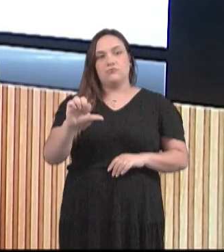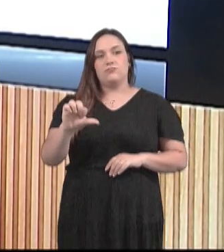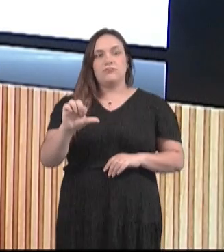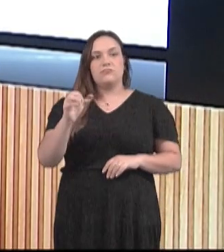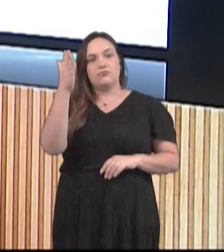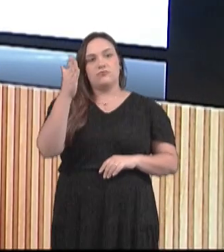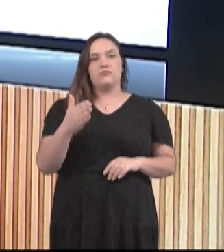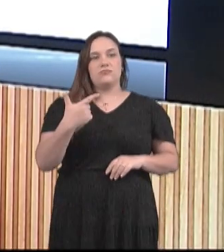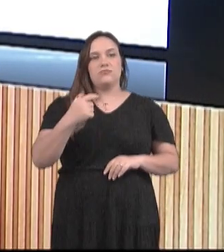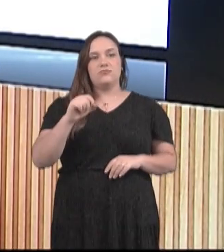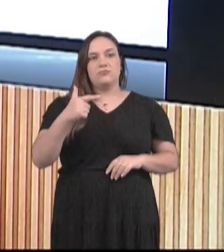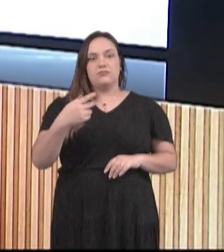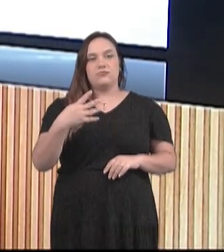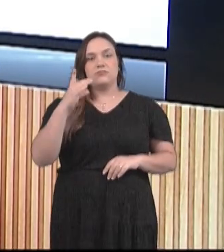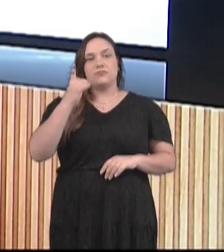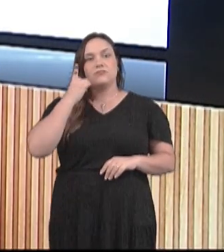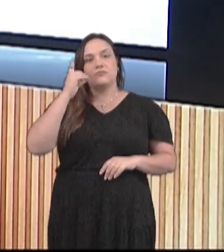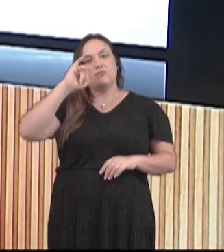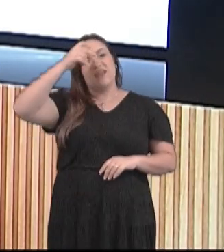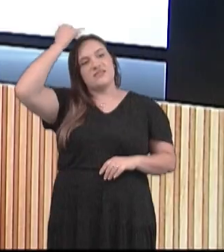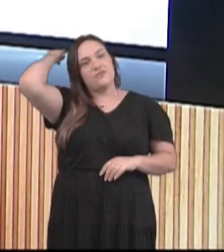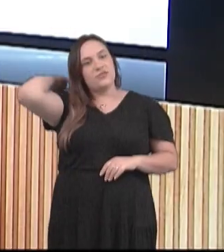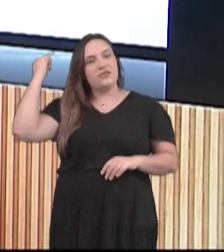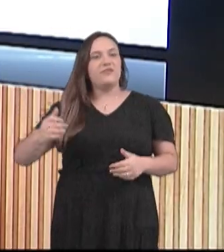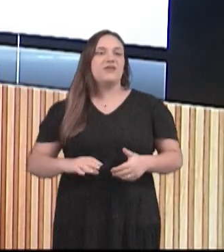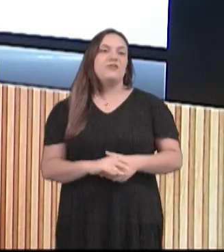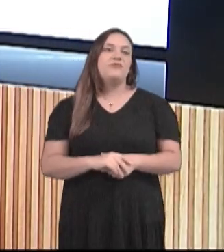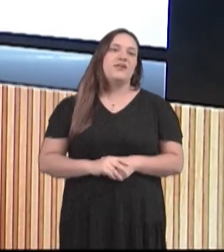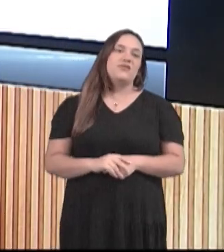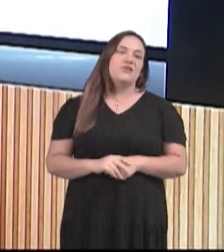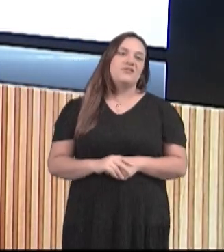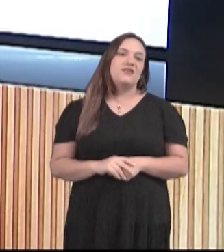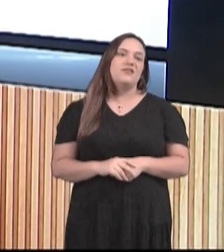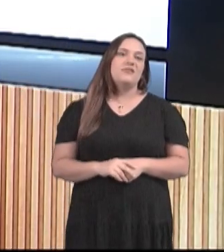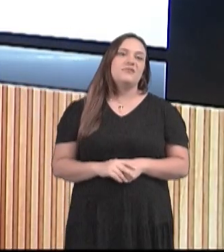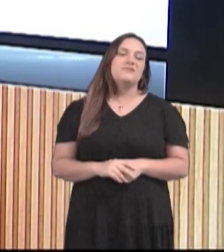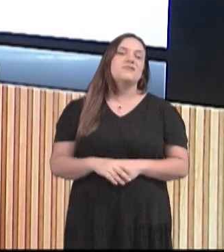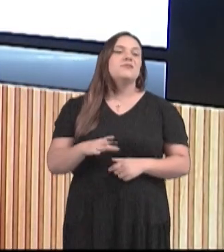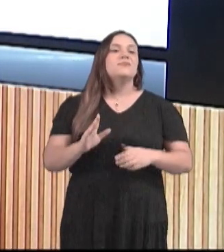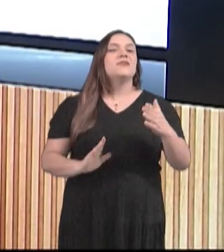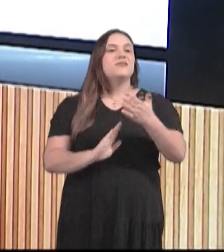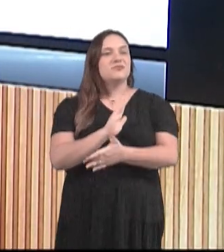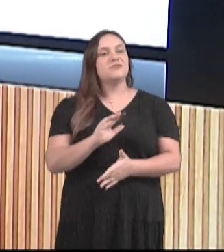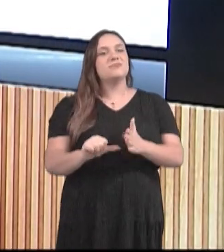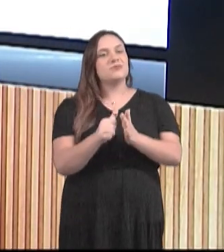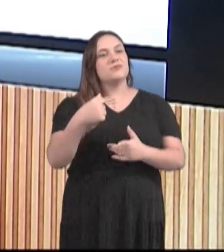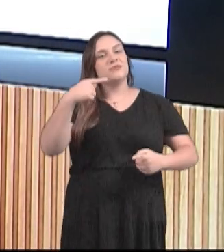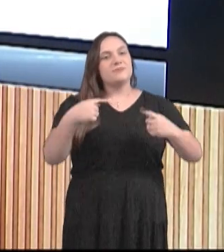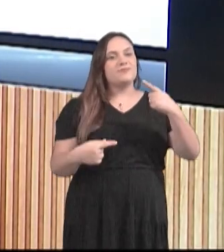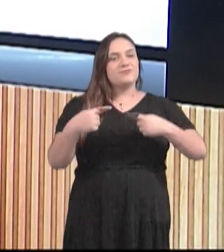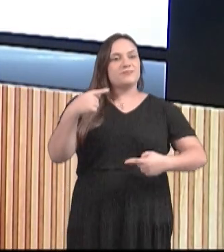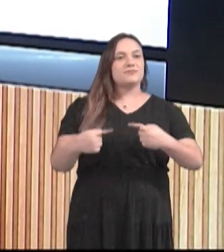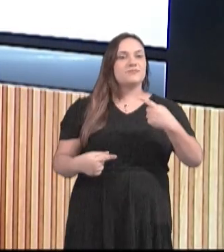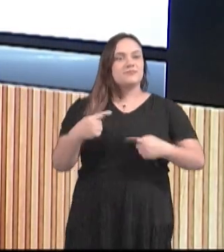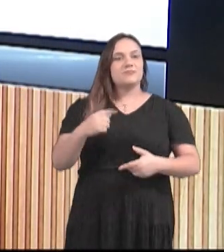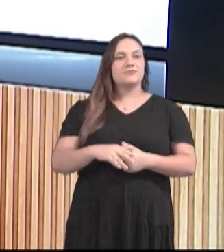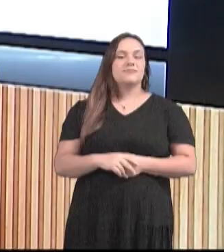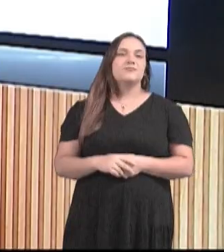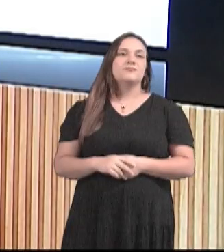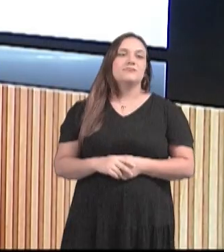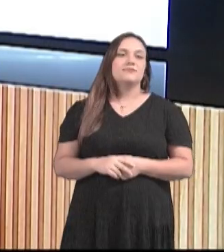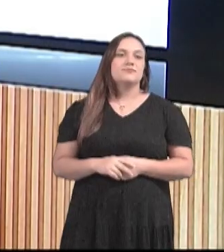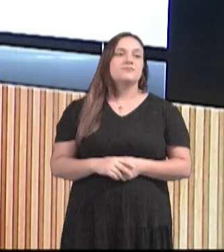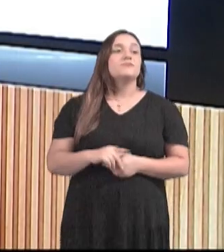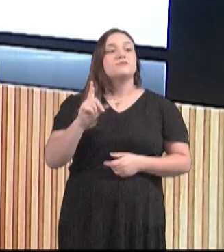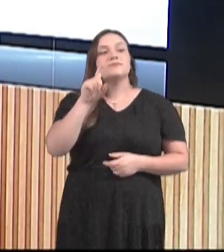289 de 2024, o autor é o deputado Júnior Mock, matéria discutida, votada e aprovada na sua primeira discussão, instituindo